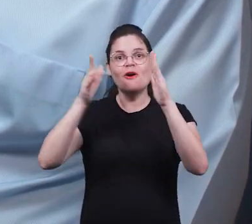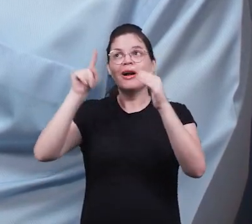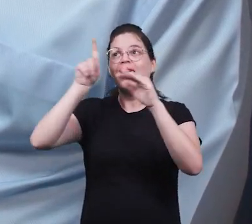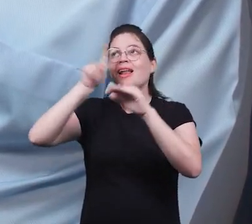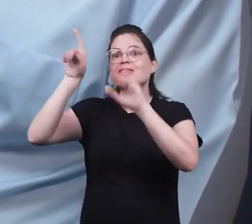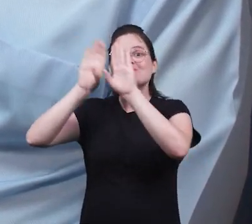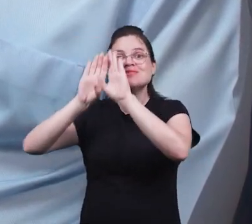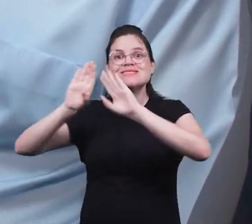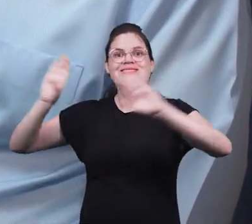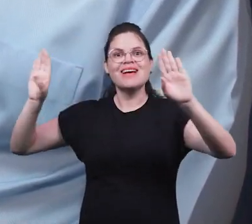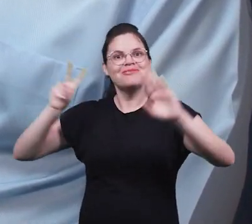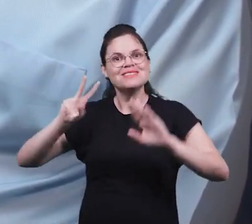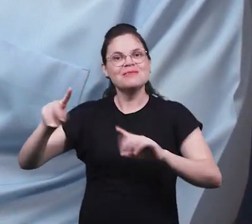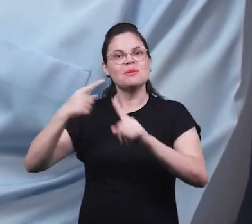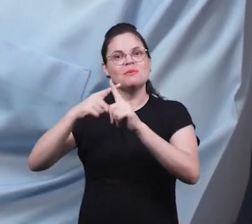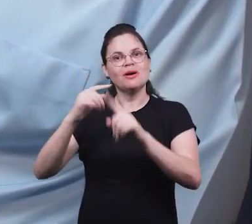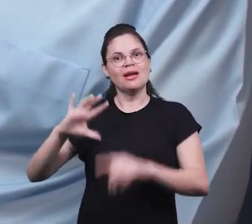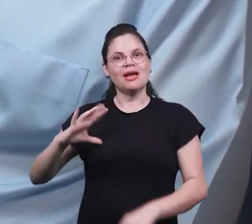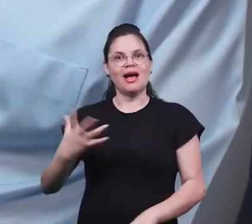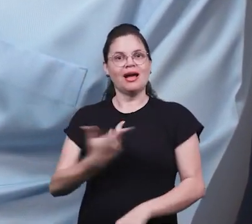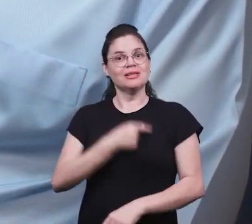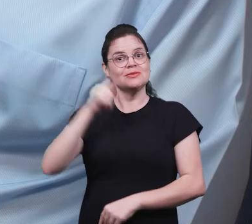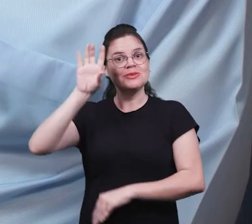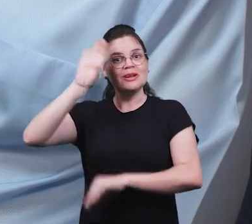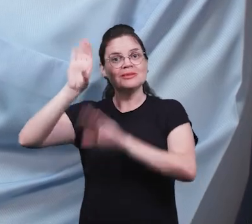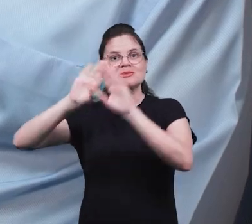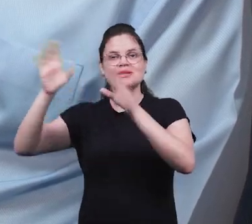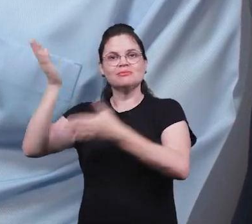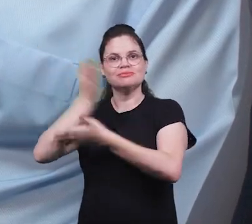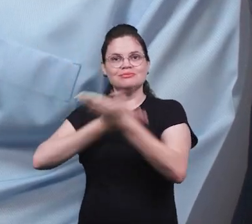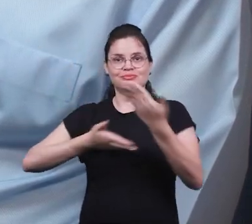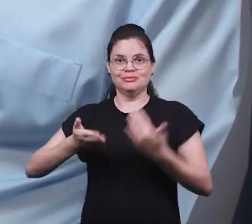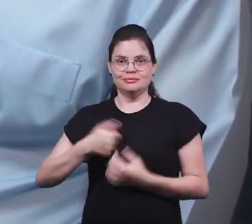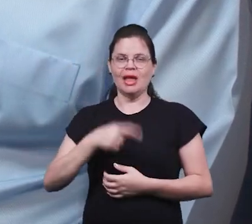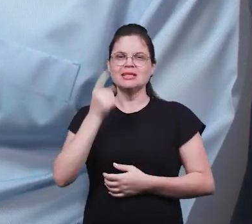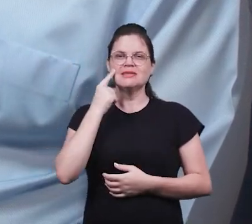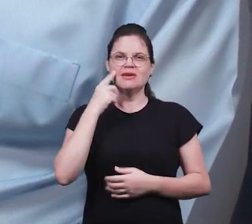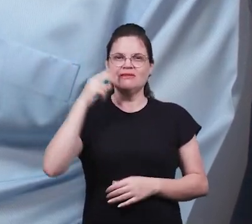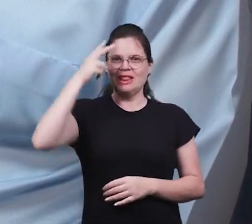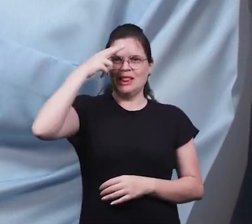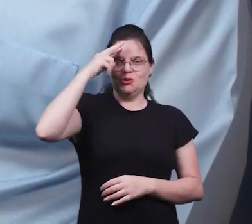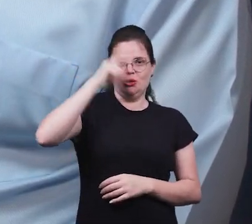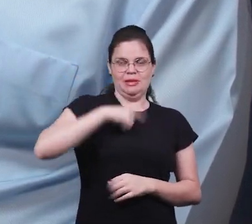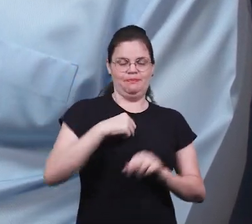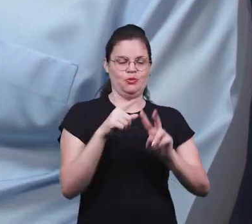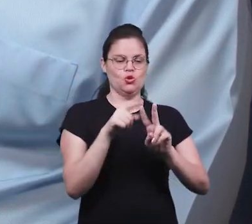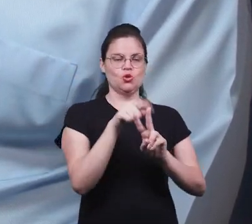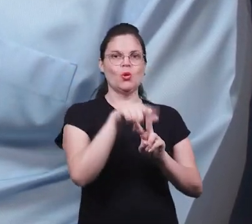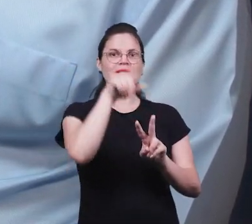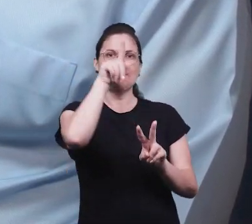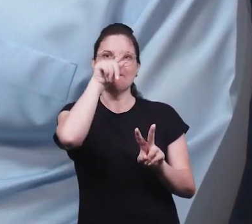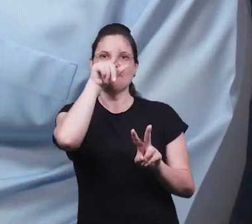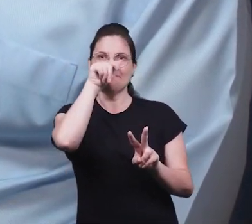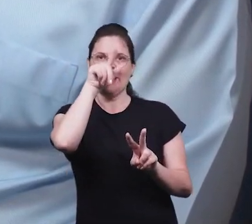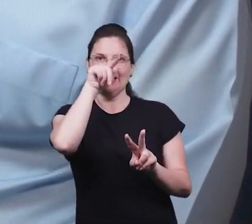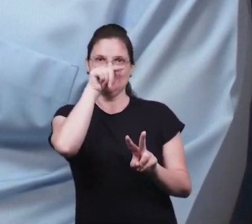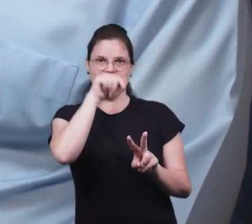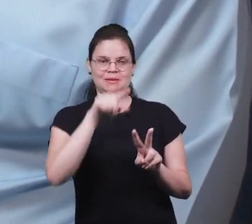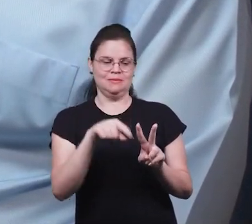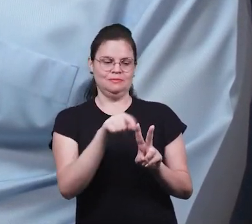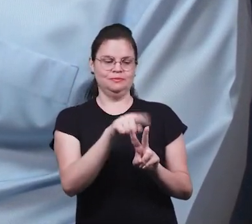ali na arca você tinha ali, quando ele solta um corvo e ele solta uma pomba. O corvo,